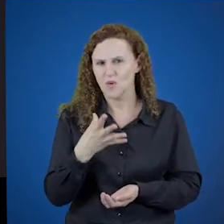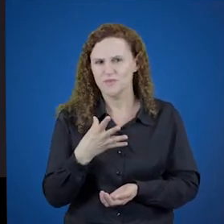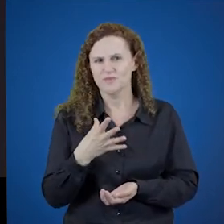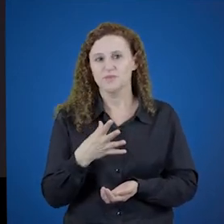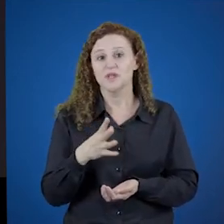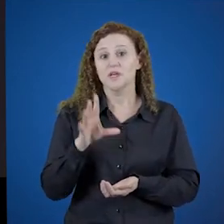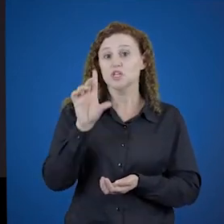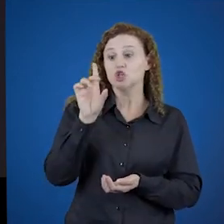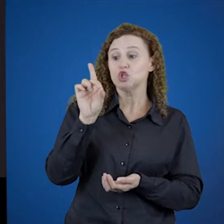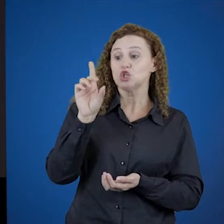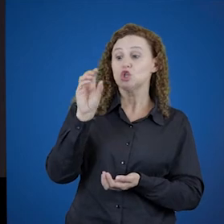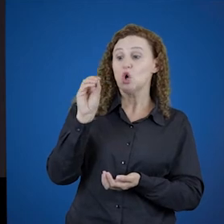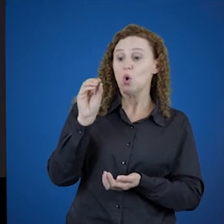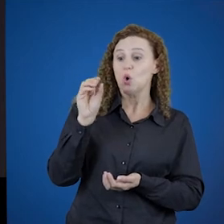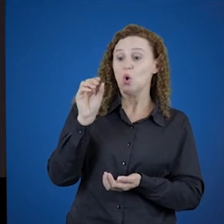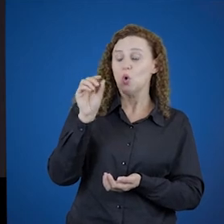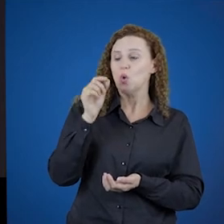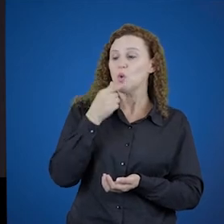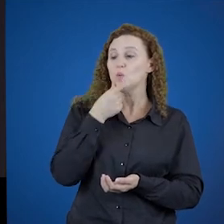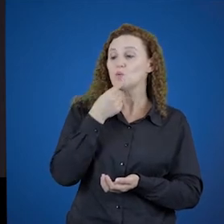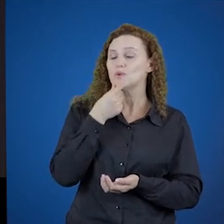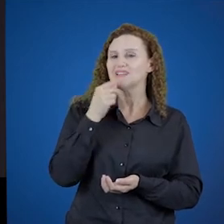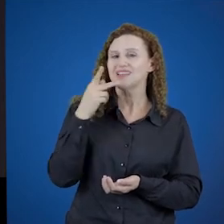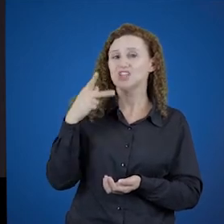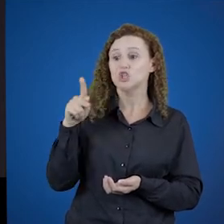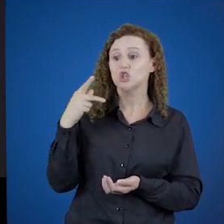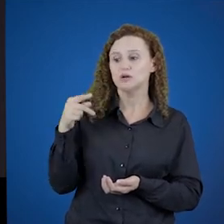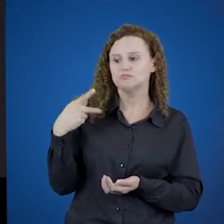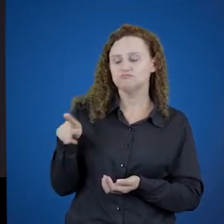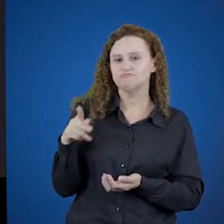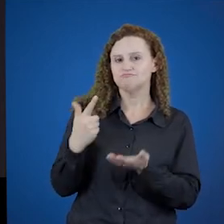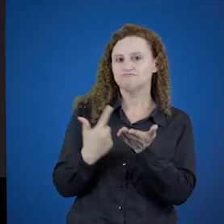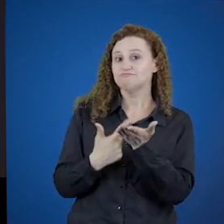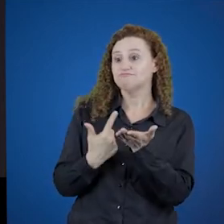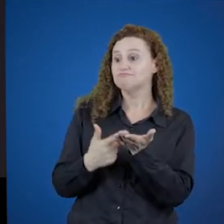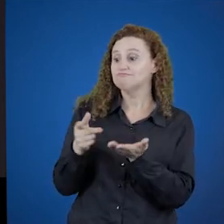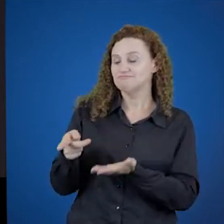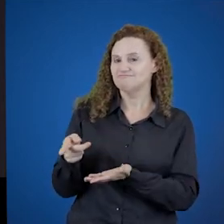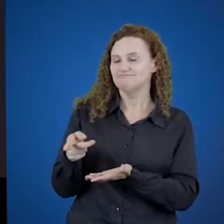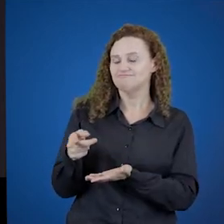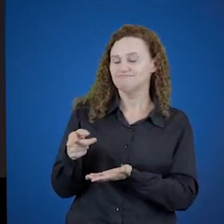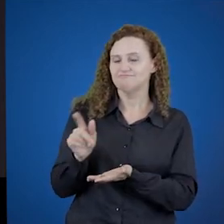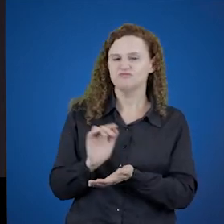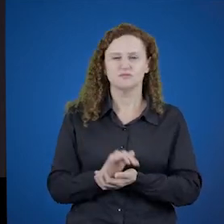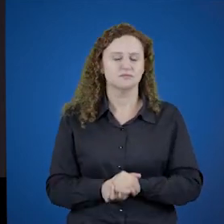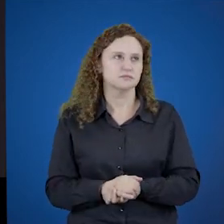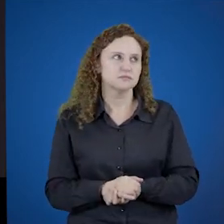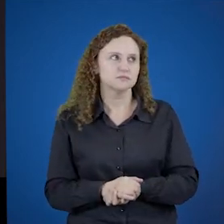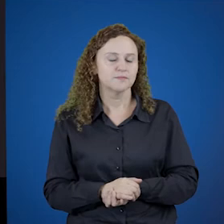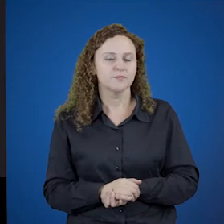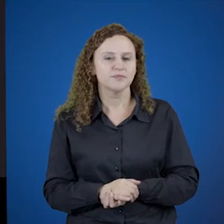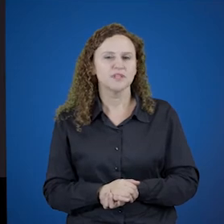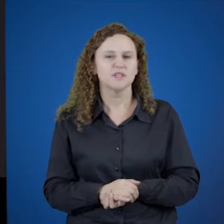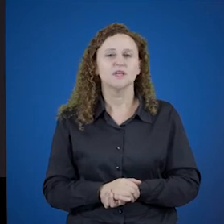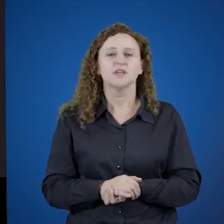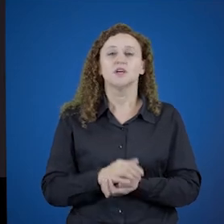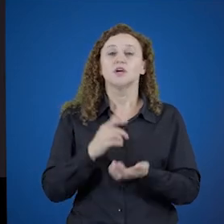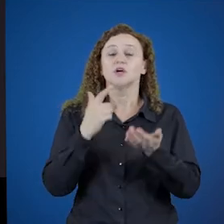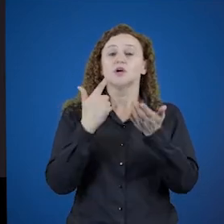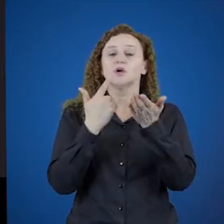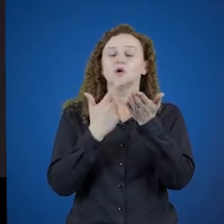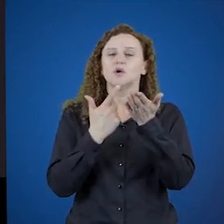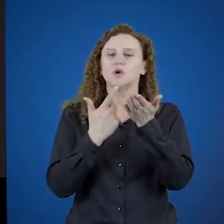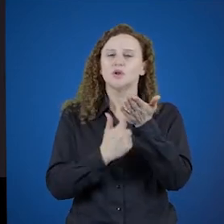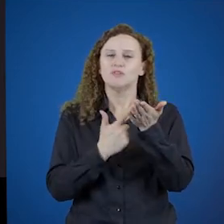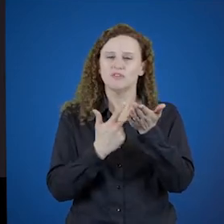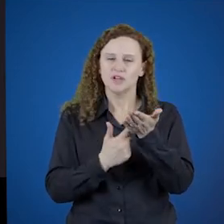você quer dizer do menino bom este livro é do menino bom ou do bom menino eu vou